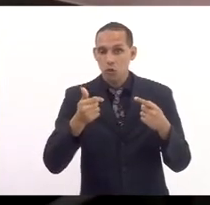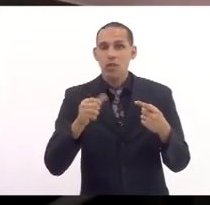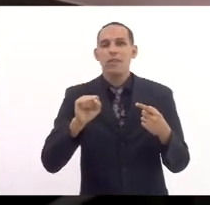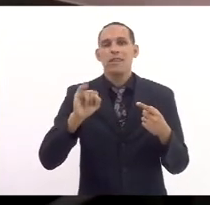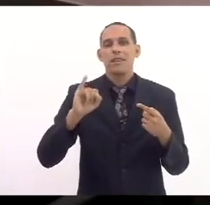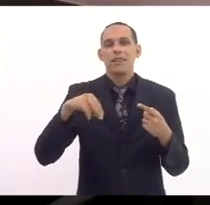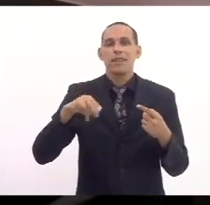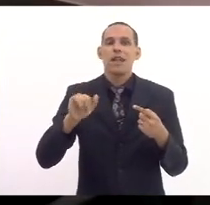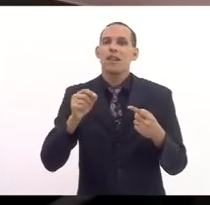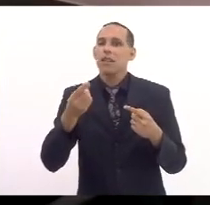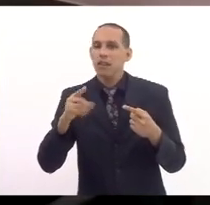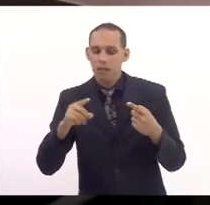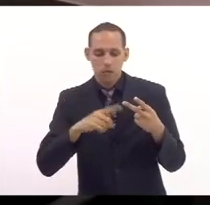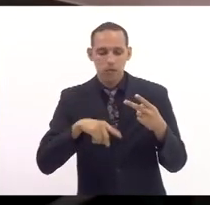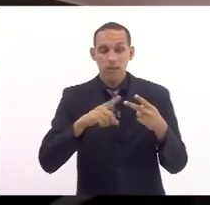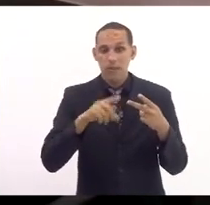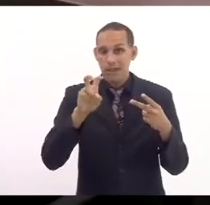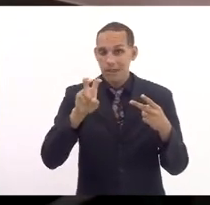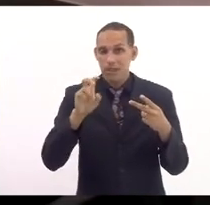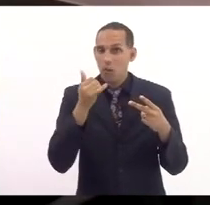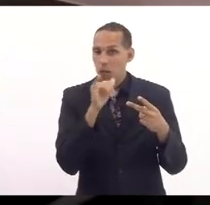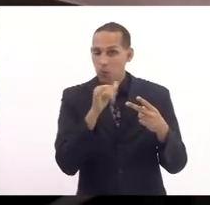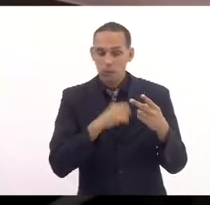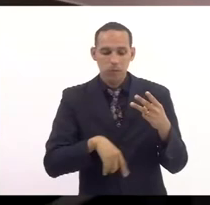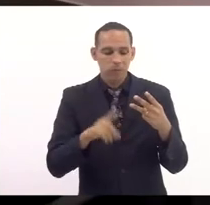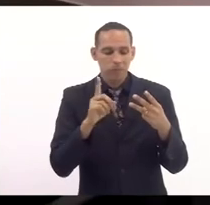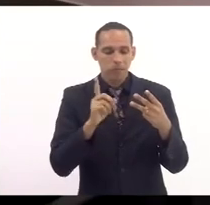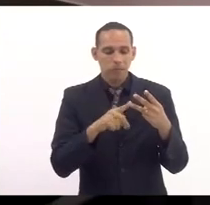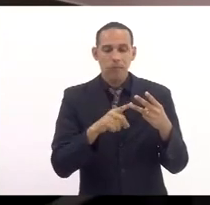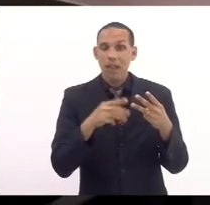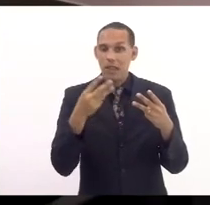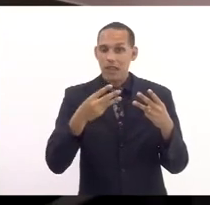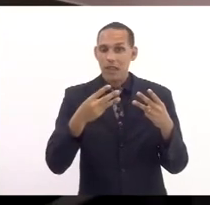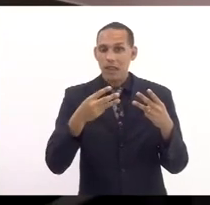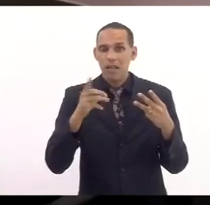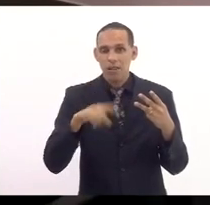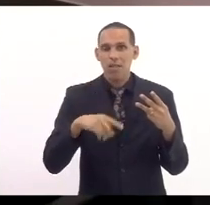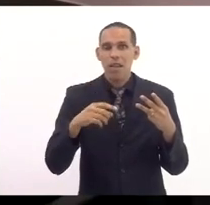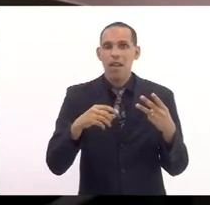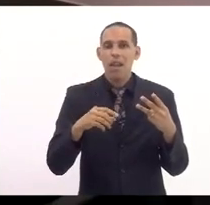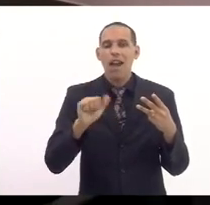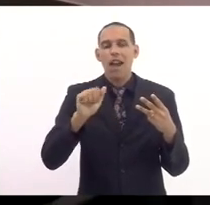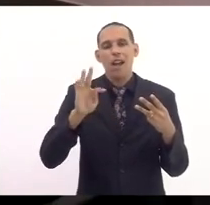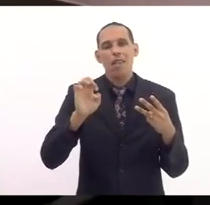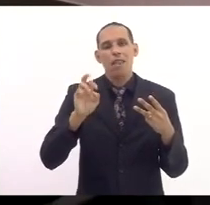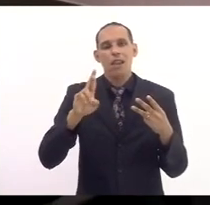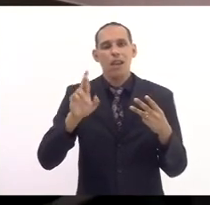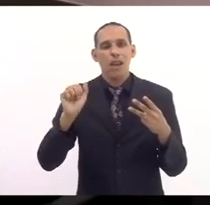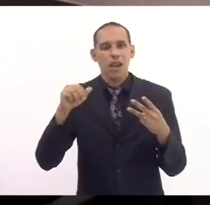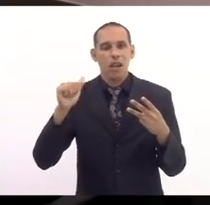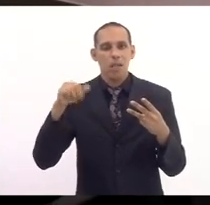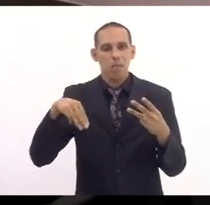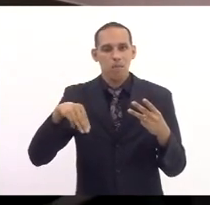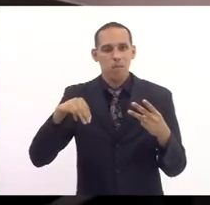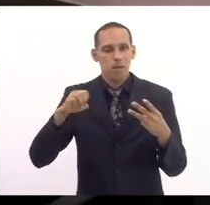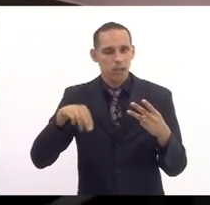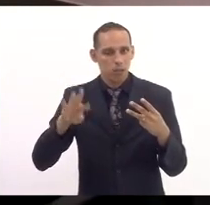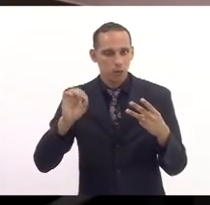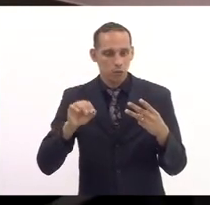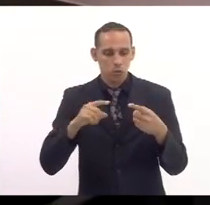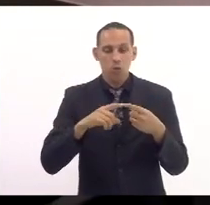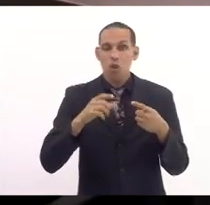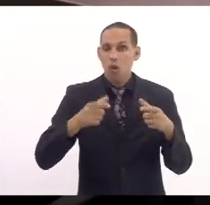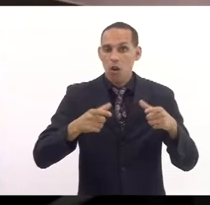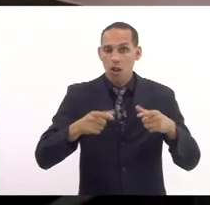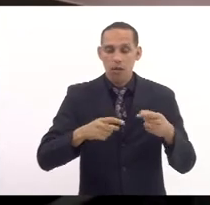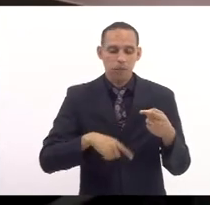sinalização, 5 cabos de energia e 3 cabos de aterramento. E os locais? Os